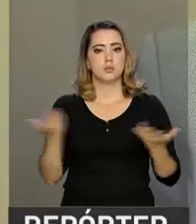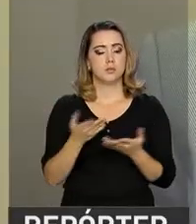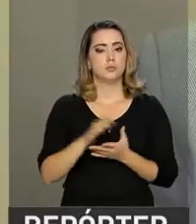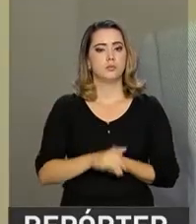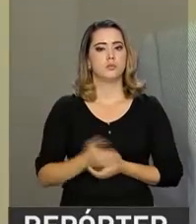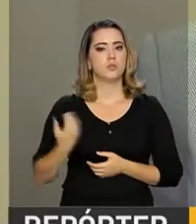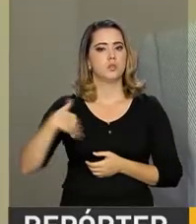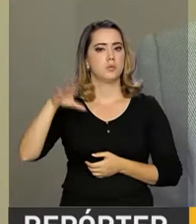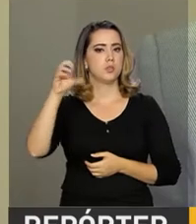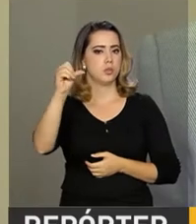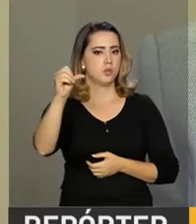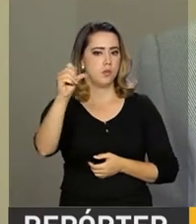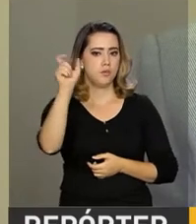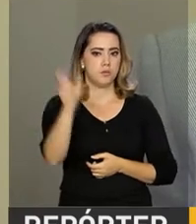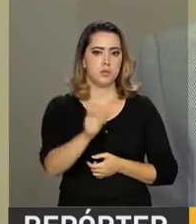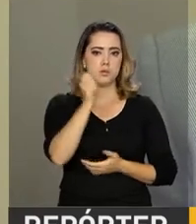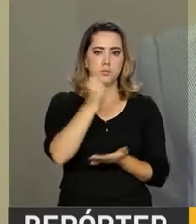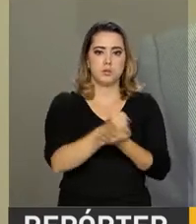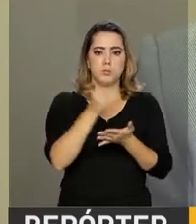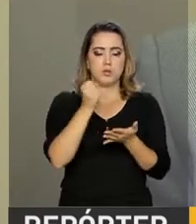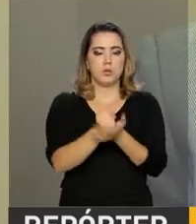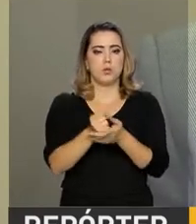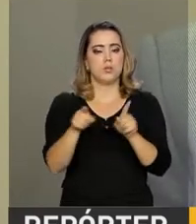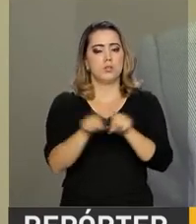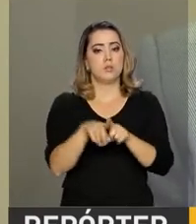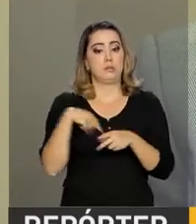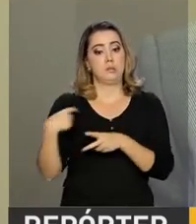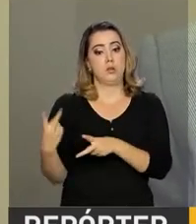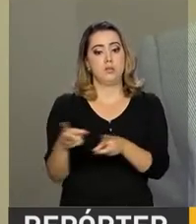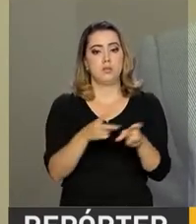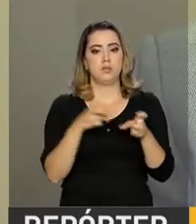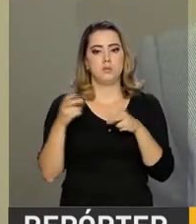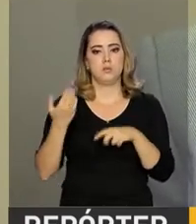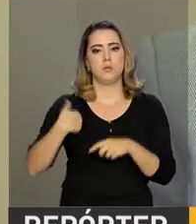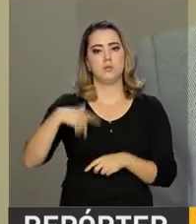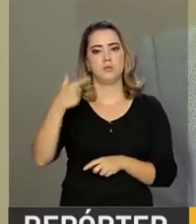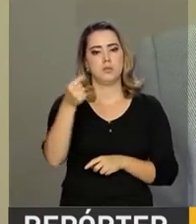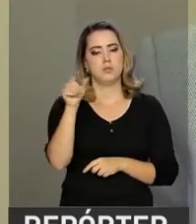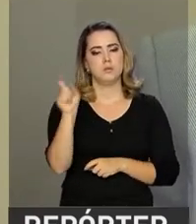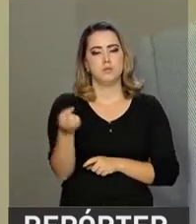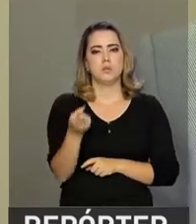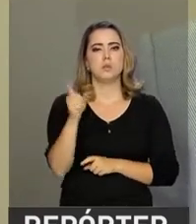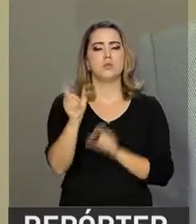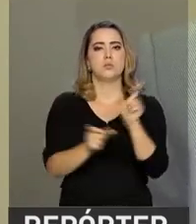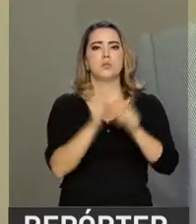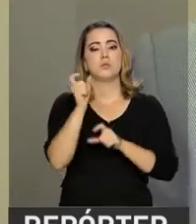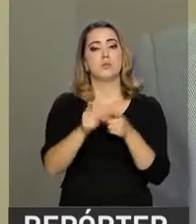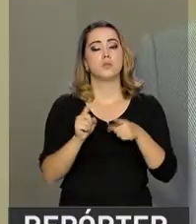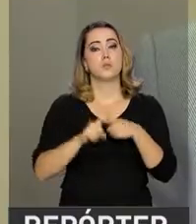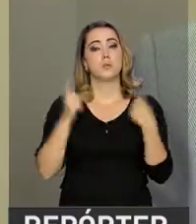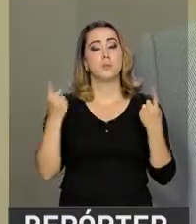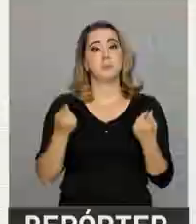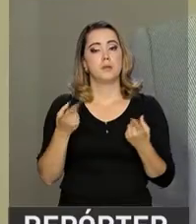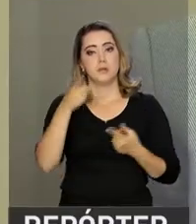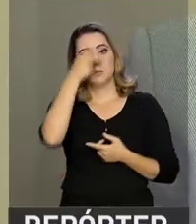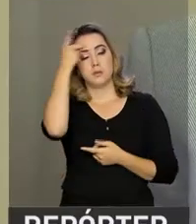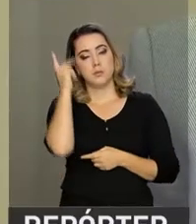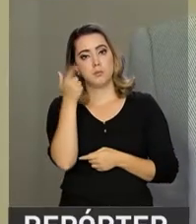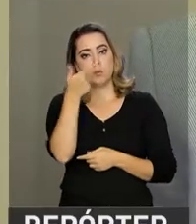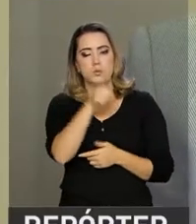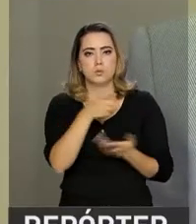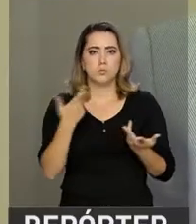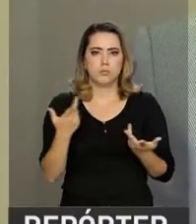mais 9 funcionários contratados, nossa expectativa de contratação direta é de mais 20 funcionários. Mas os indiretos. A